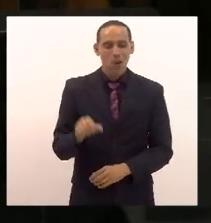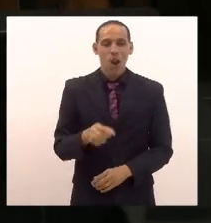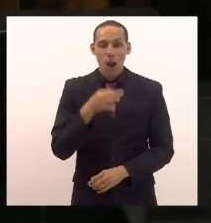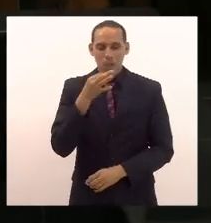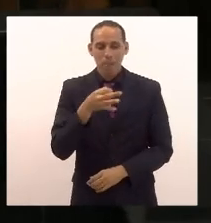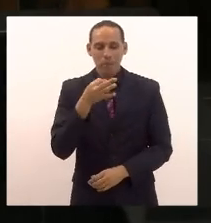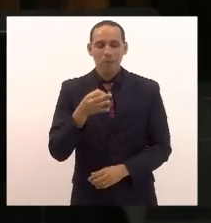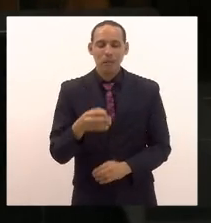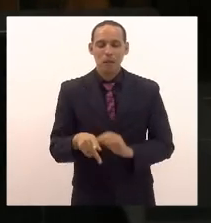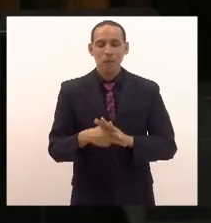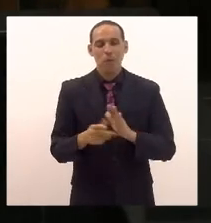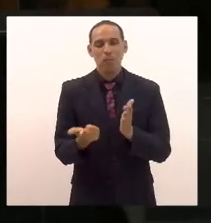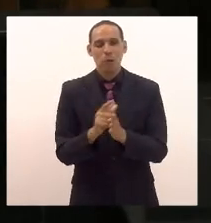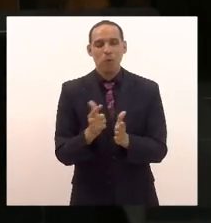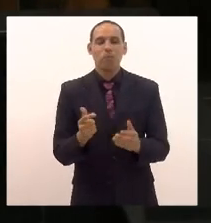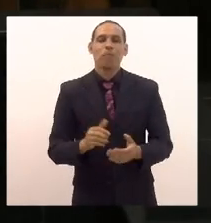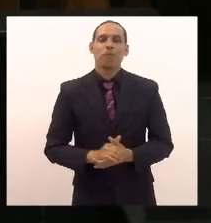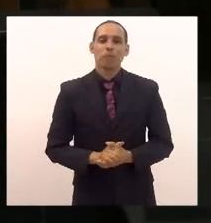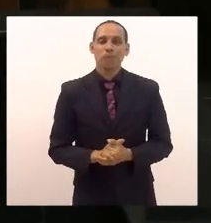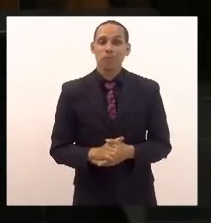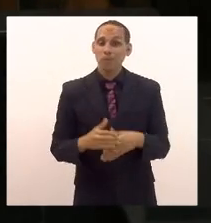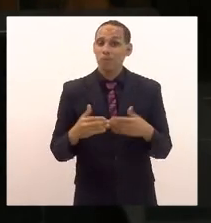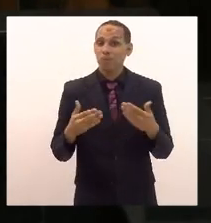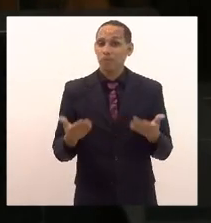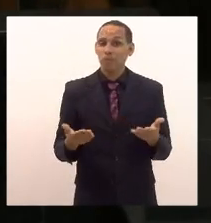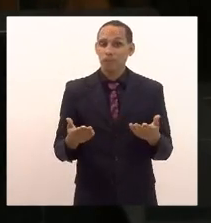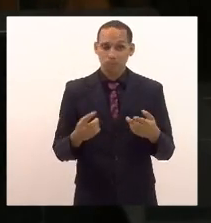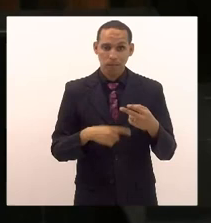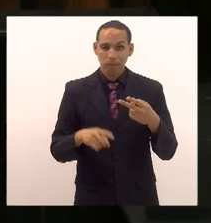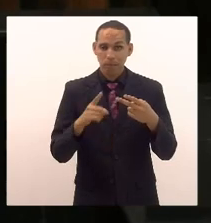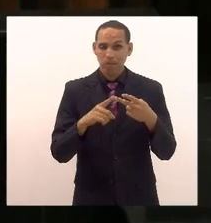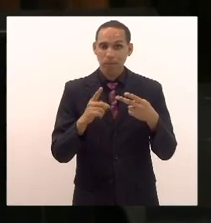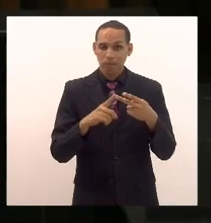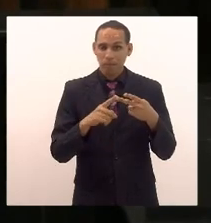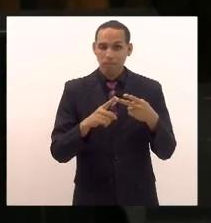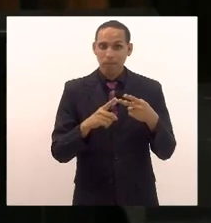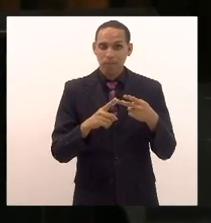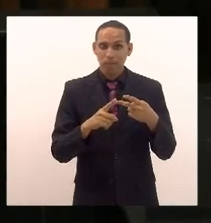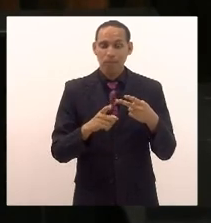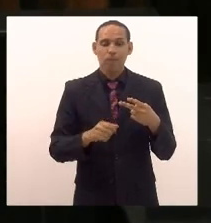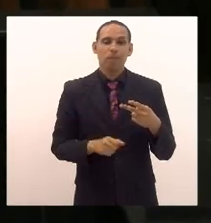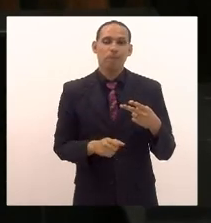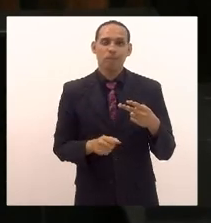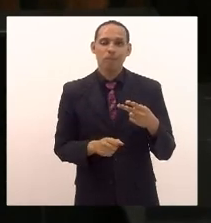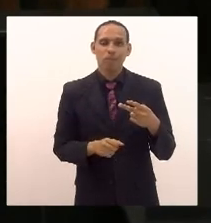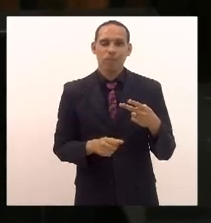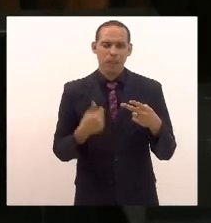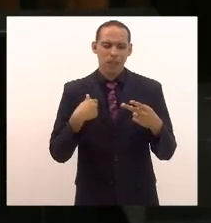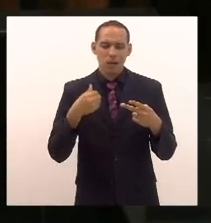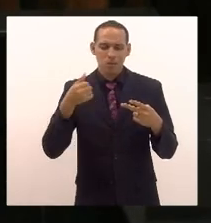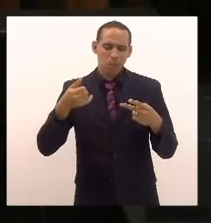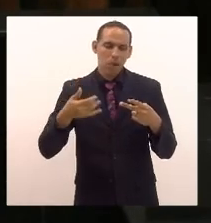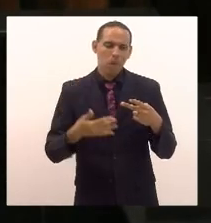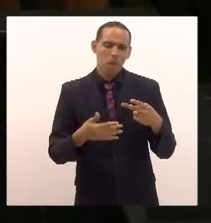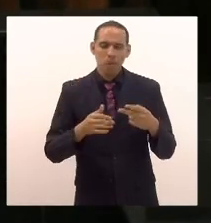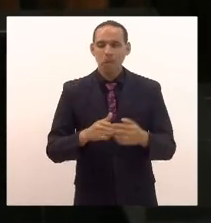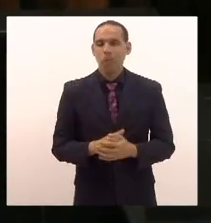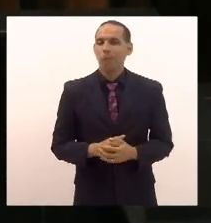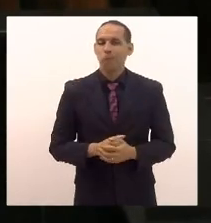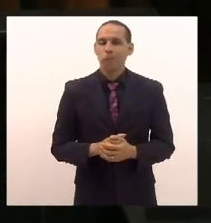opinião bom então era só a segunda menção que eu queria